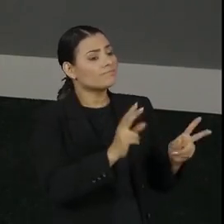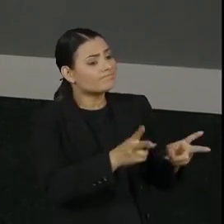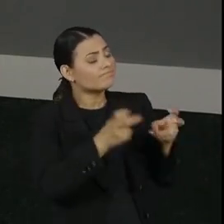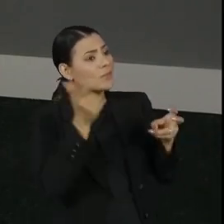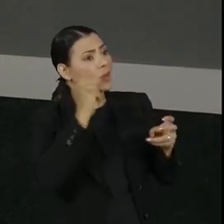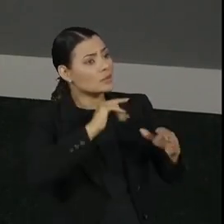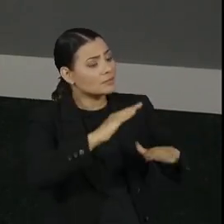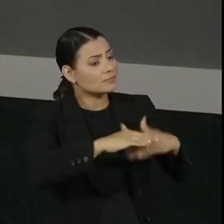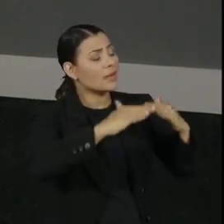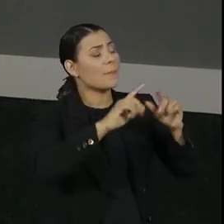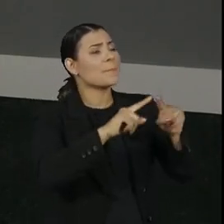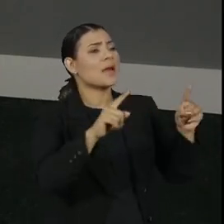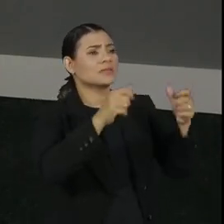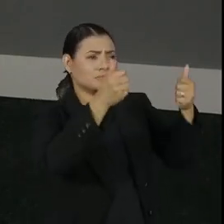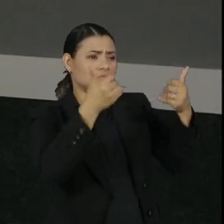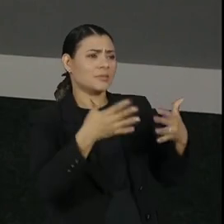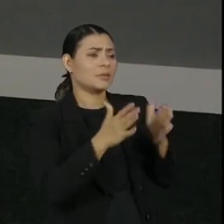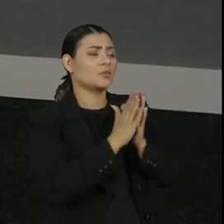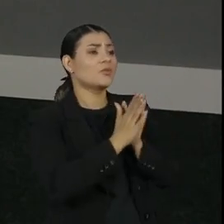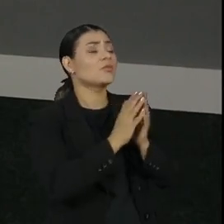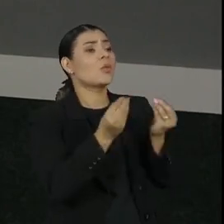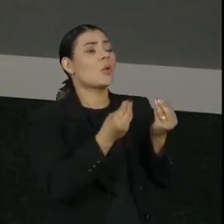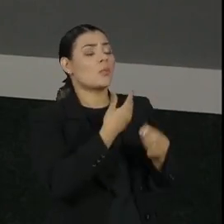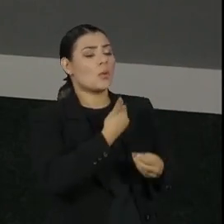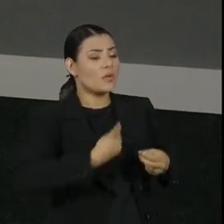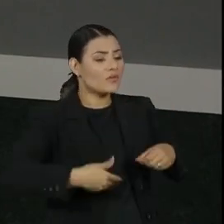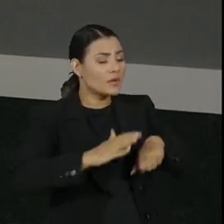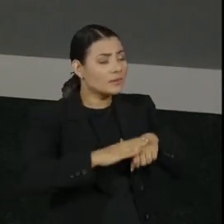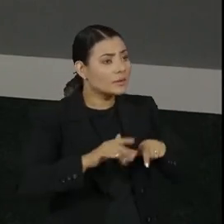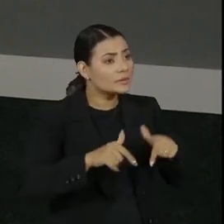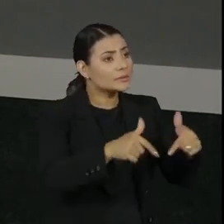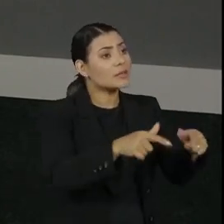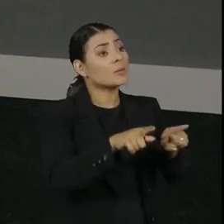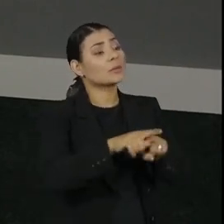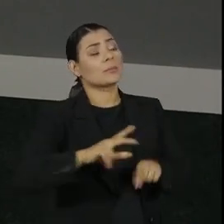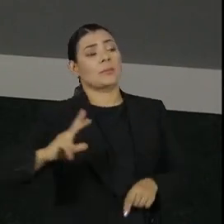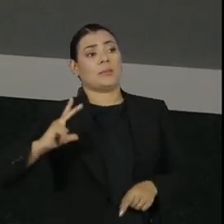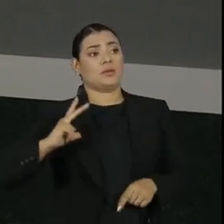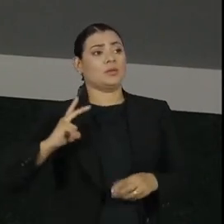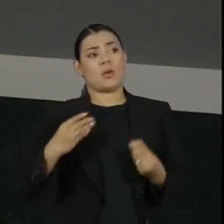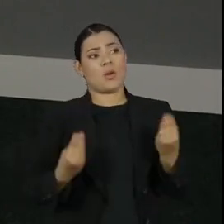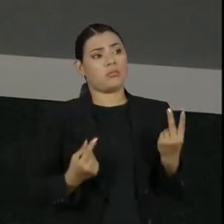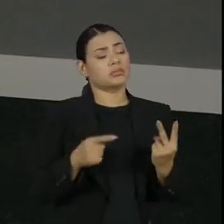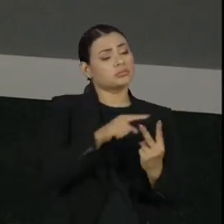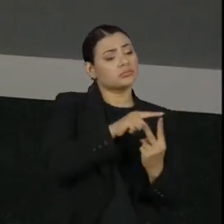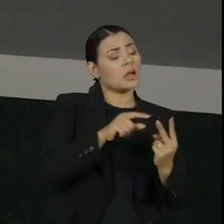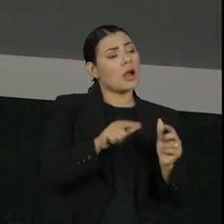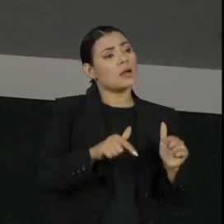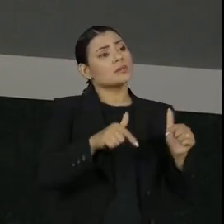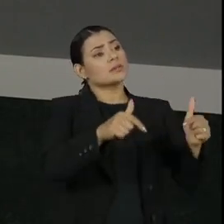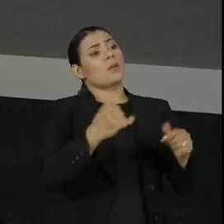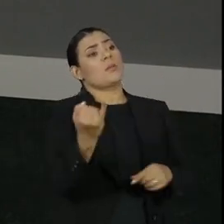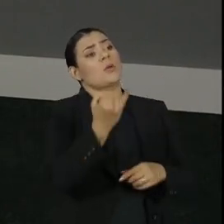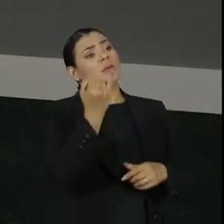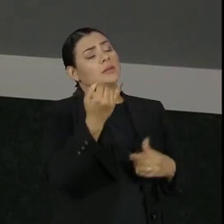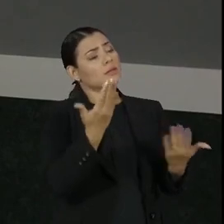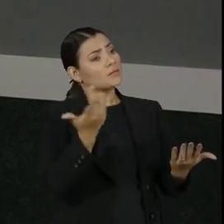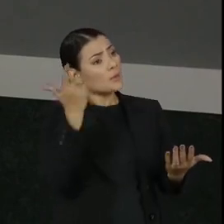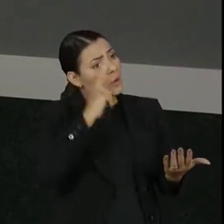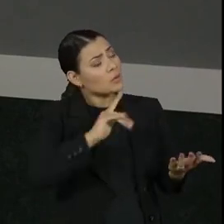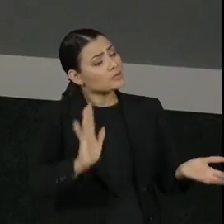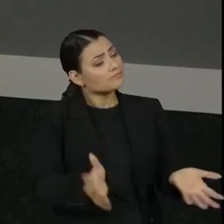que você detalhasse um pouquinho em relação ao poder público e ao setor privado. Que tipo de ações são fundamentais